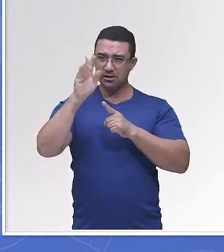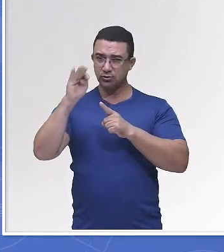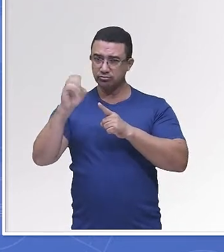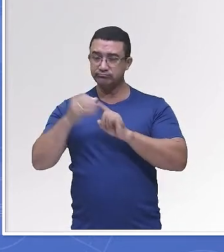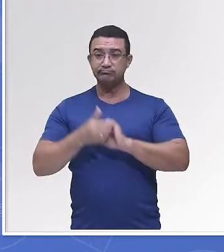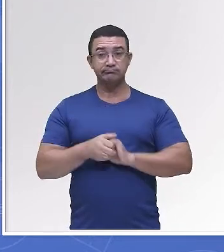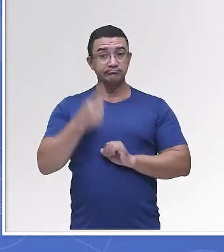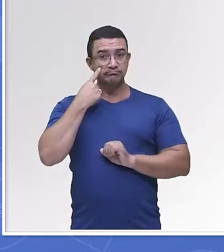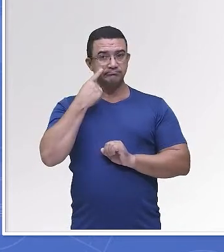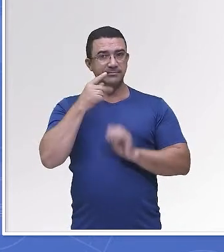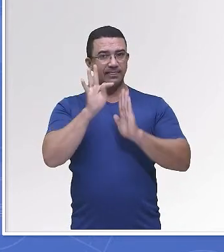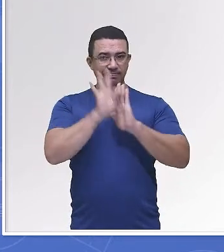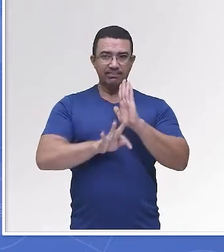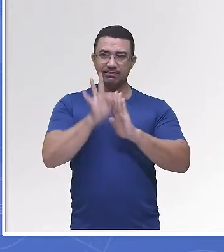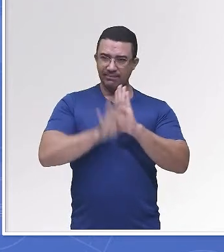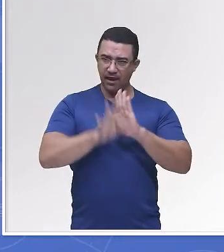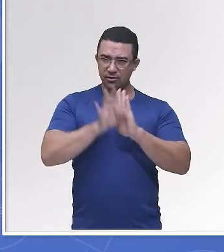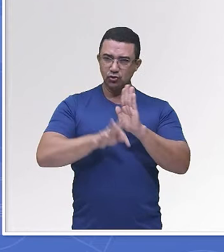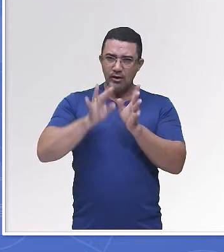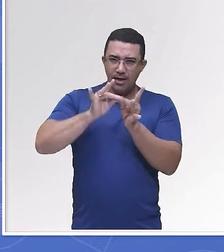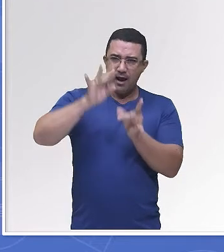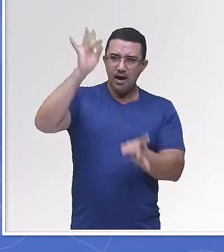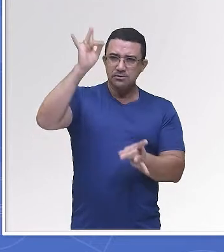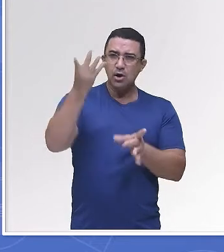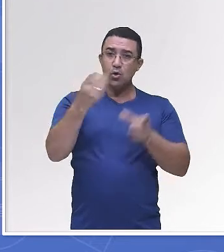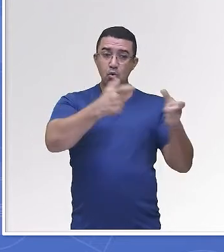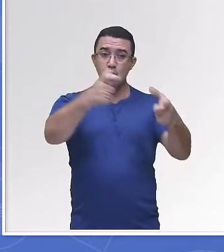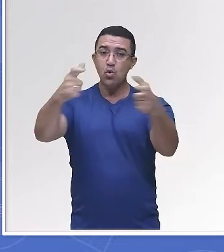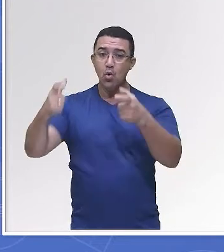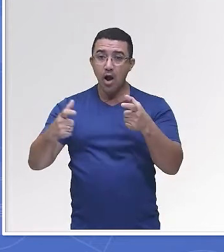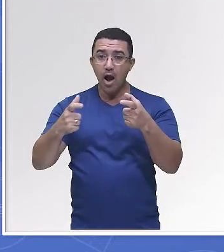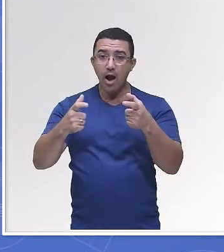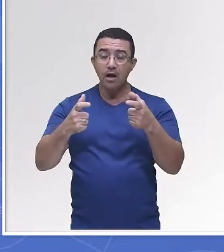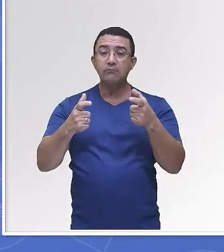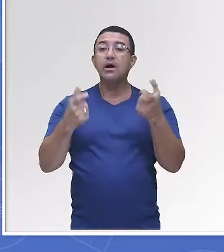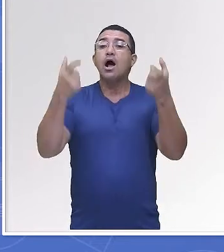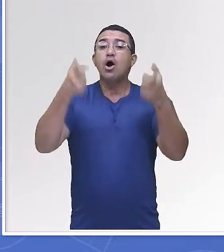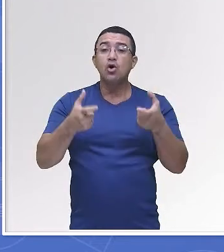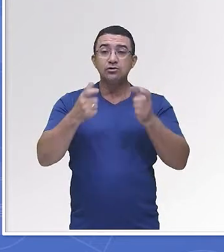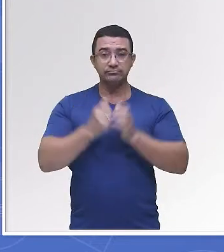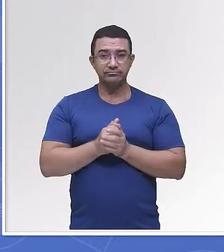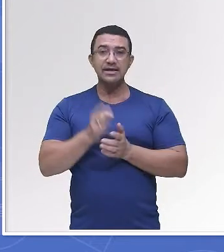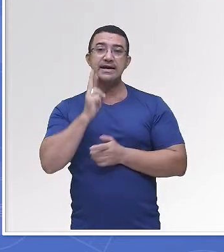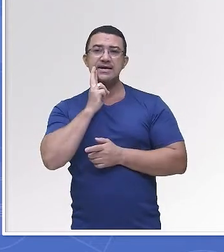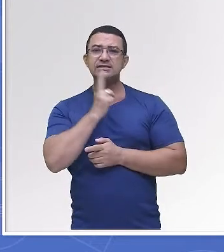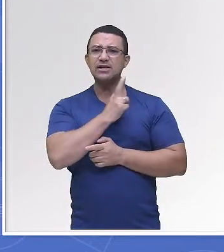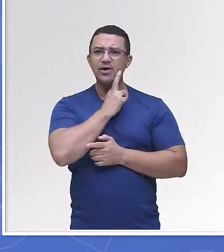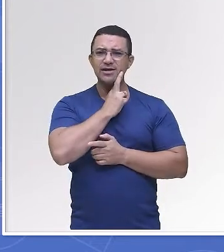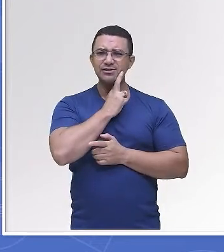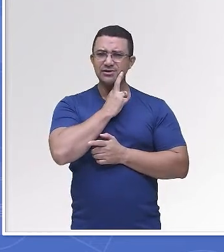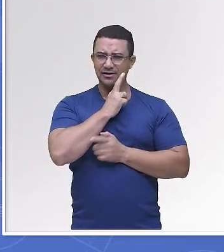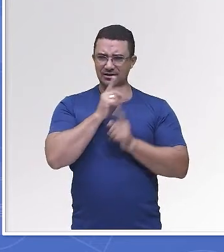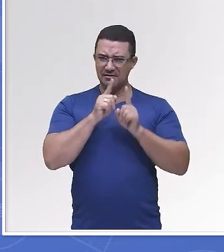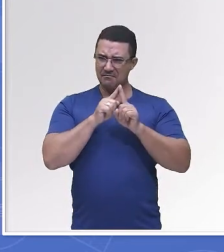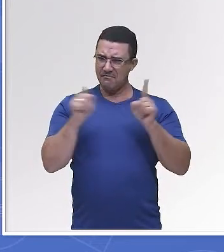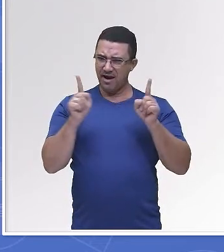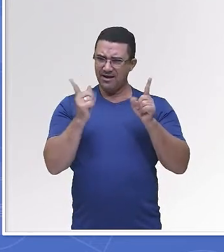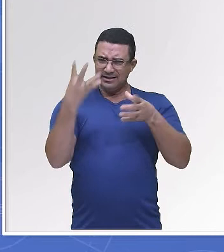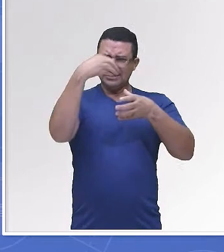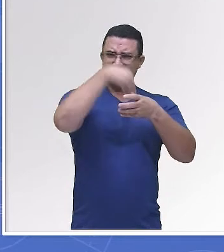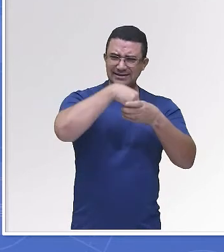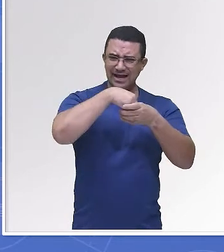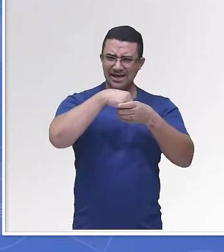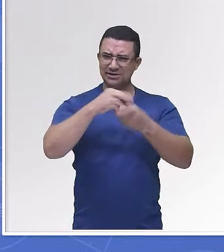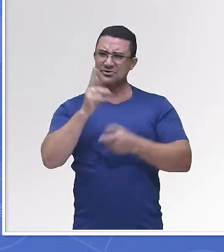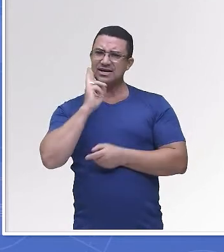narração seja um restaurante, lugares onde a gente come, mas o elemento, né, em que está pautada